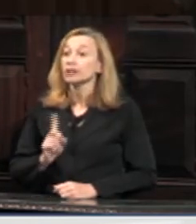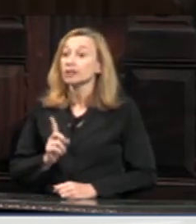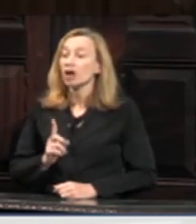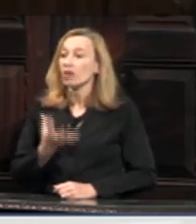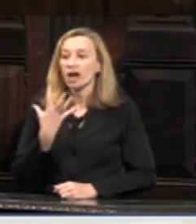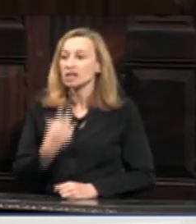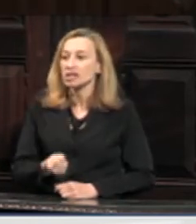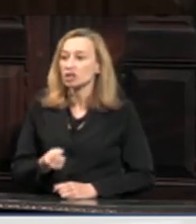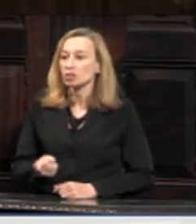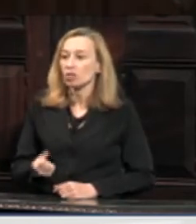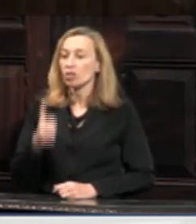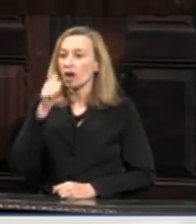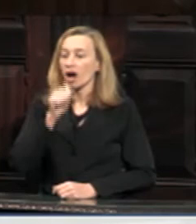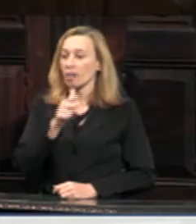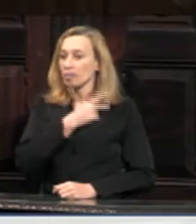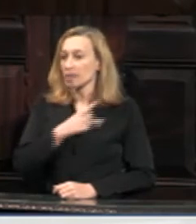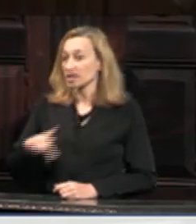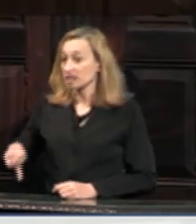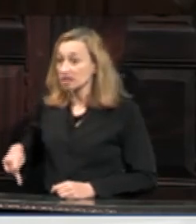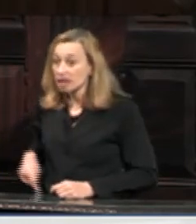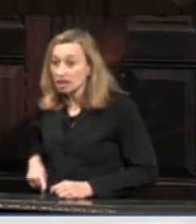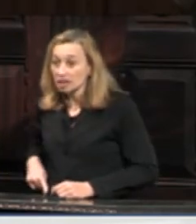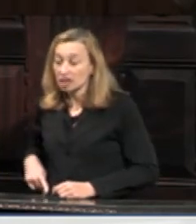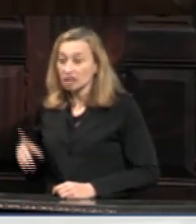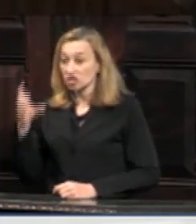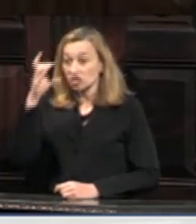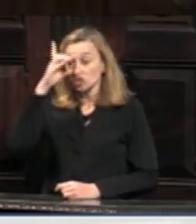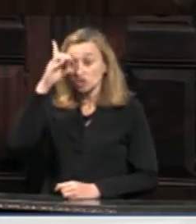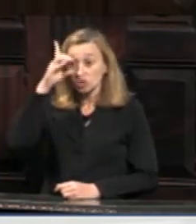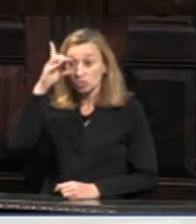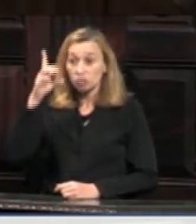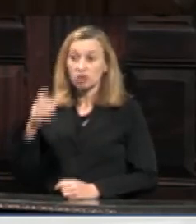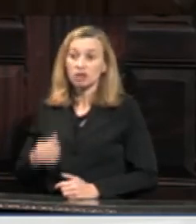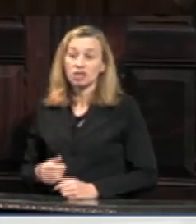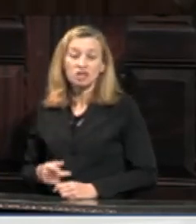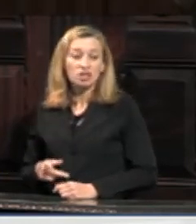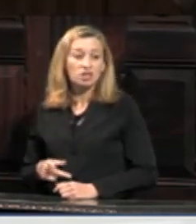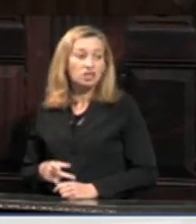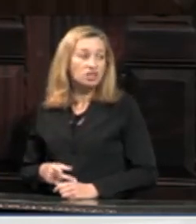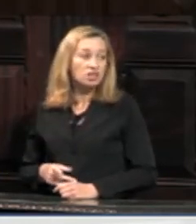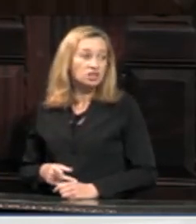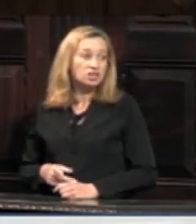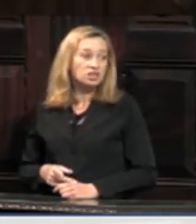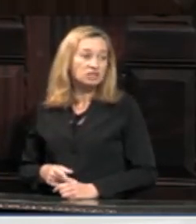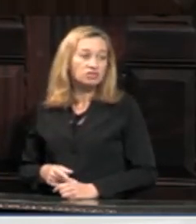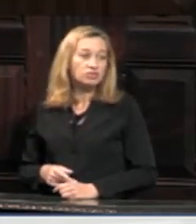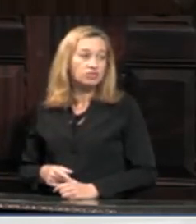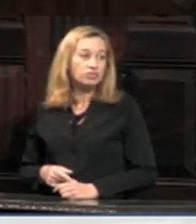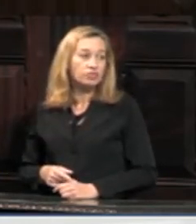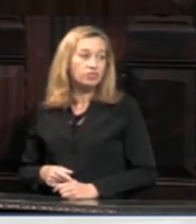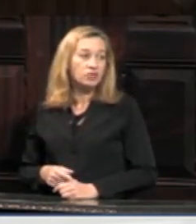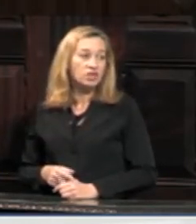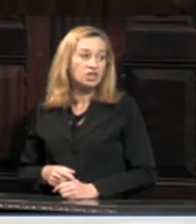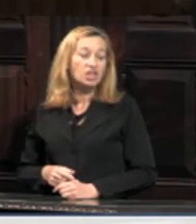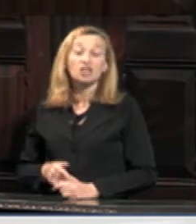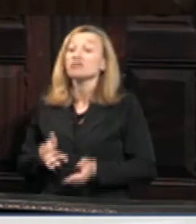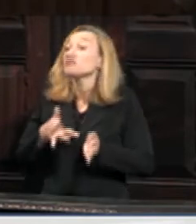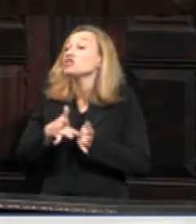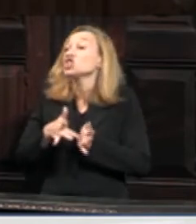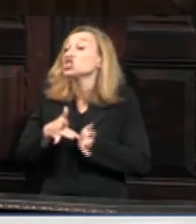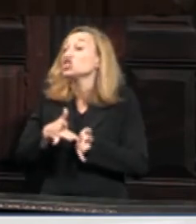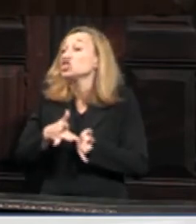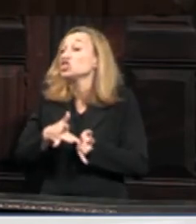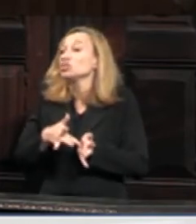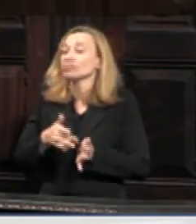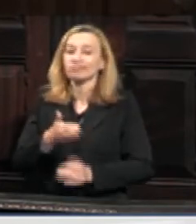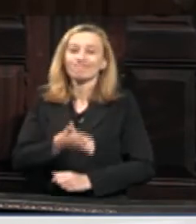nas democracias, um telefonema formal, ainda que frio, ainda que glacial, ainda que meramente protocolar,